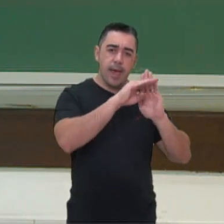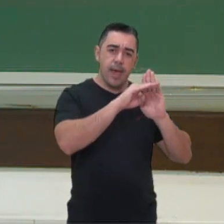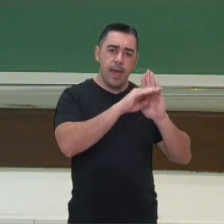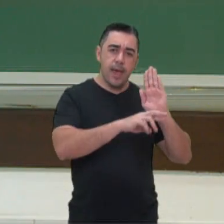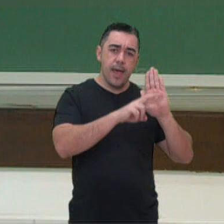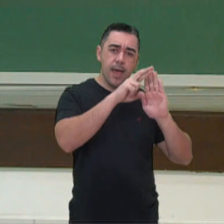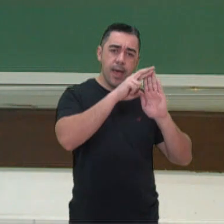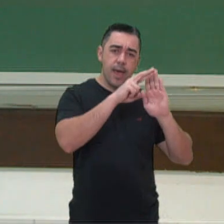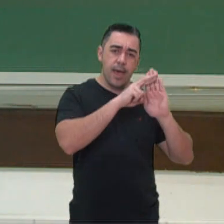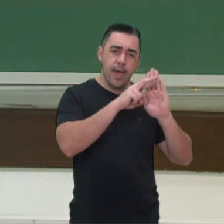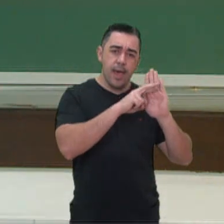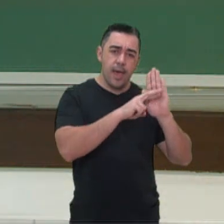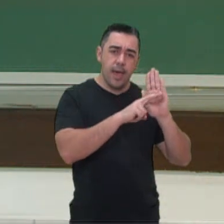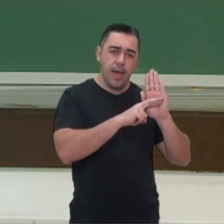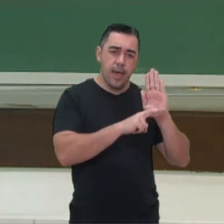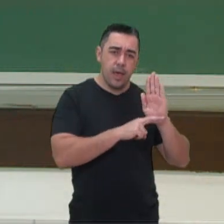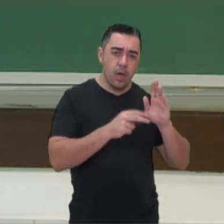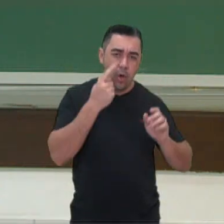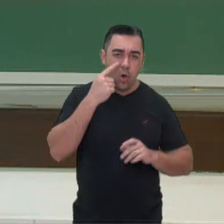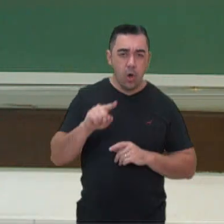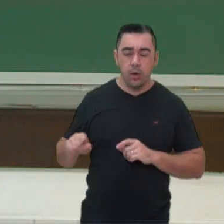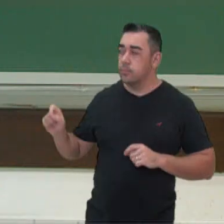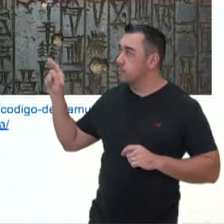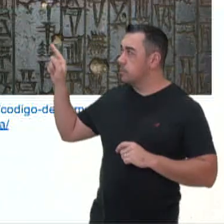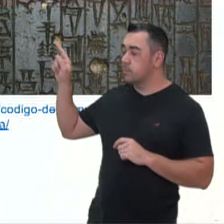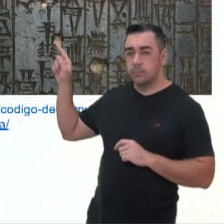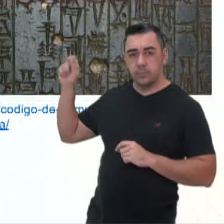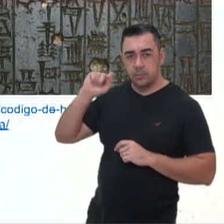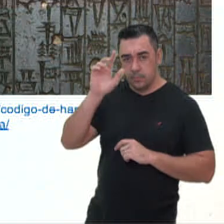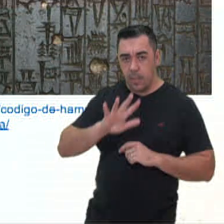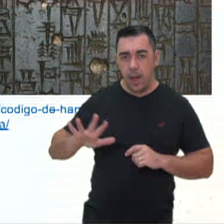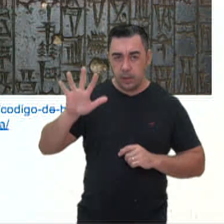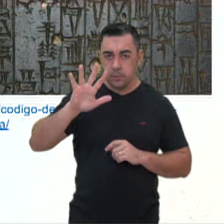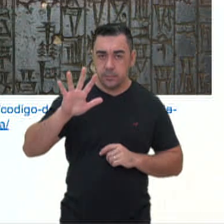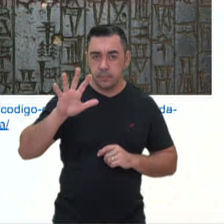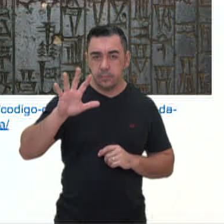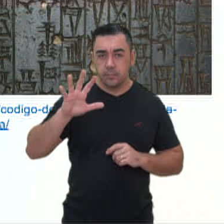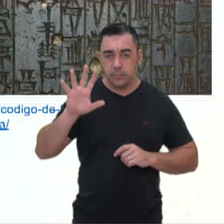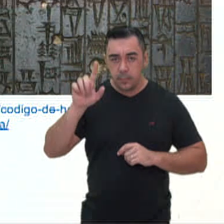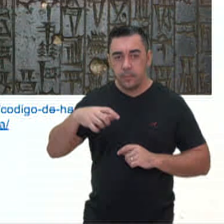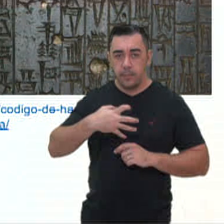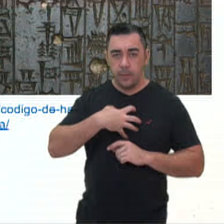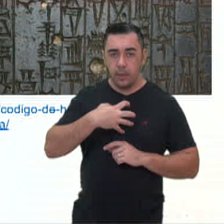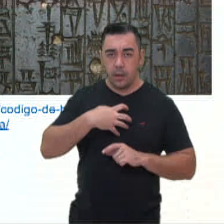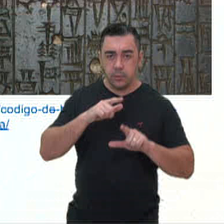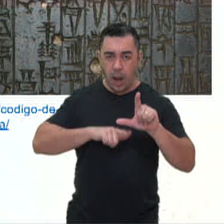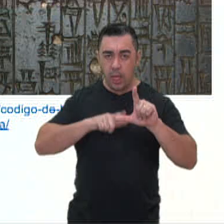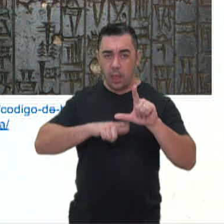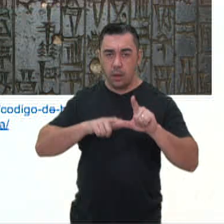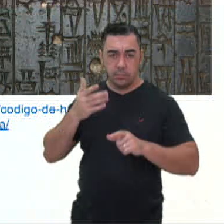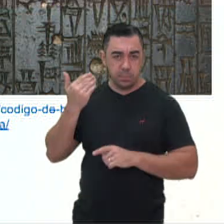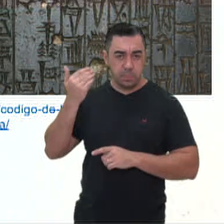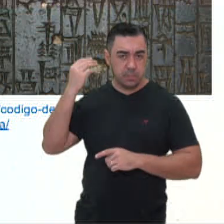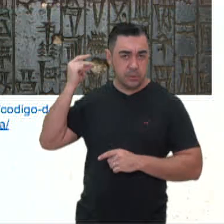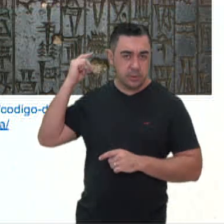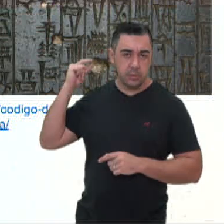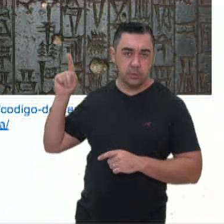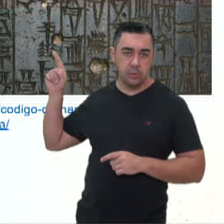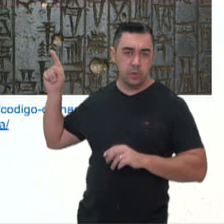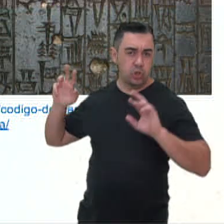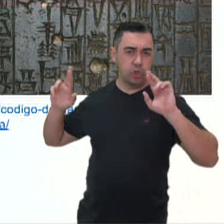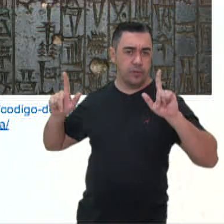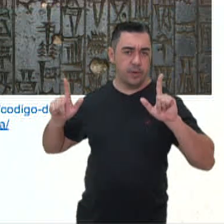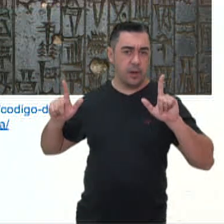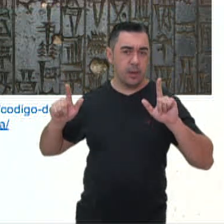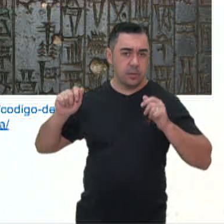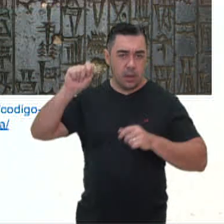comportamento. Olha bem para a imagem. Claro que isso aqui é uma forma de escrita, um pouco diferente do que nós temos hoje, do A,